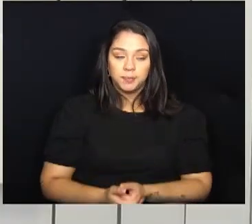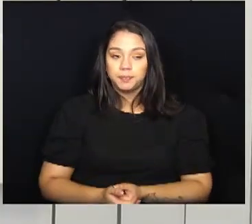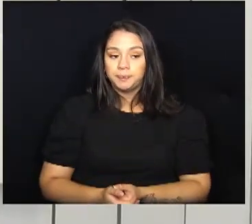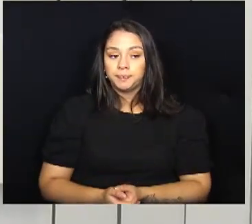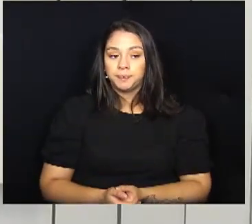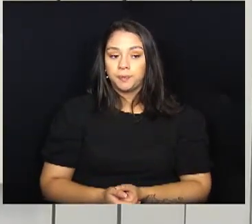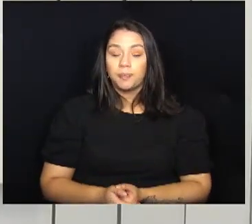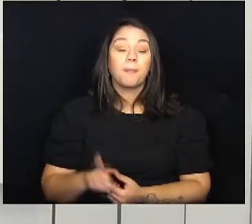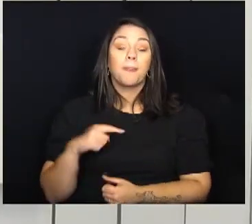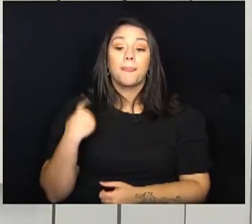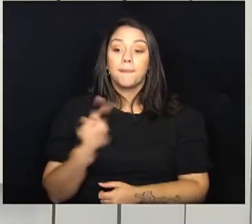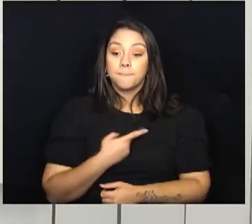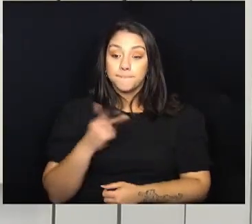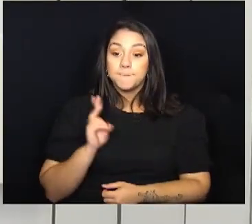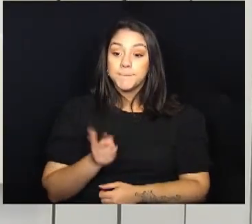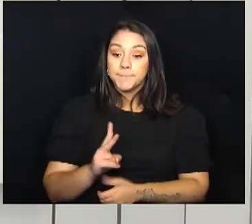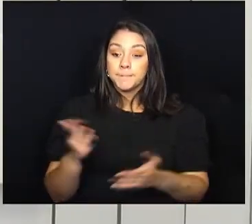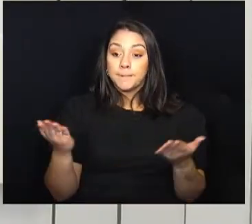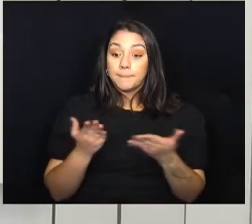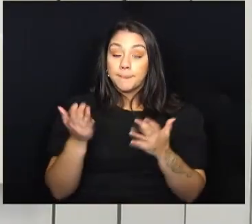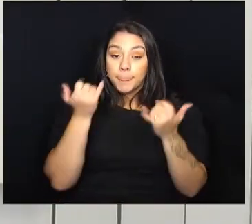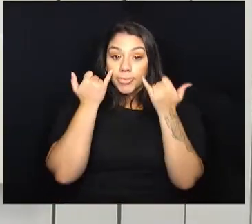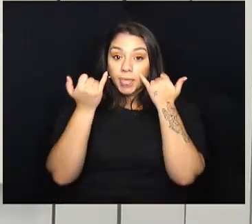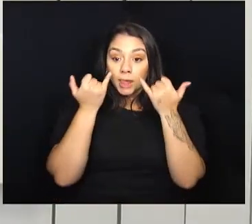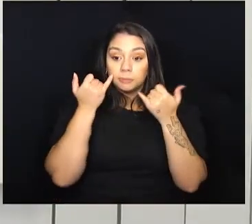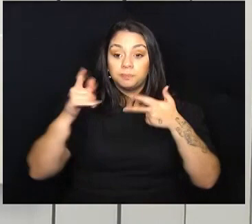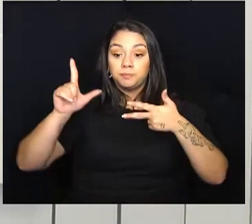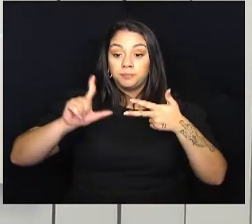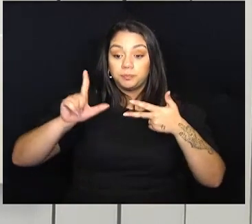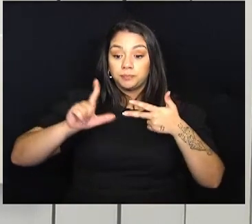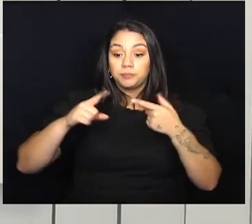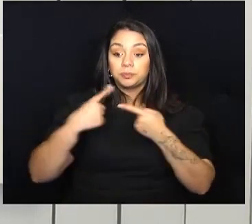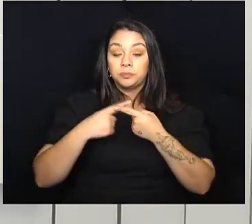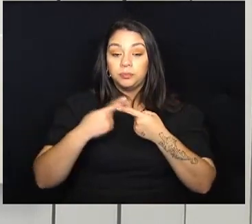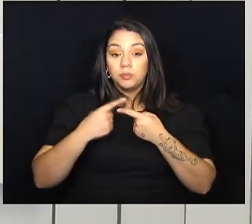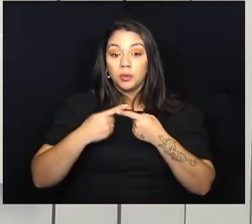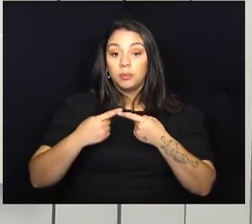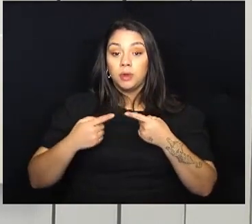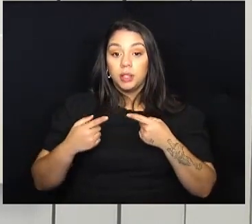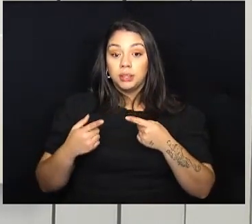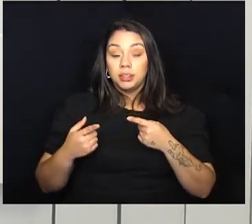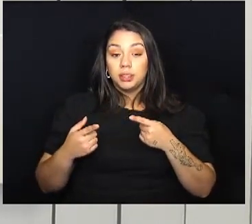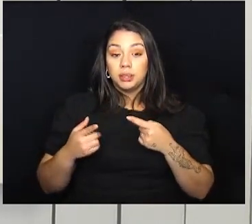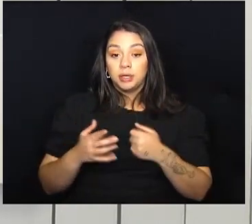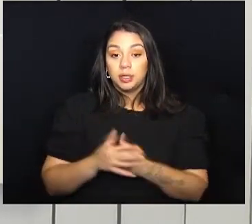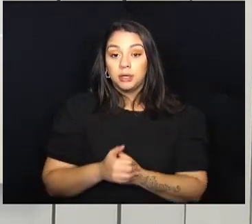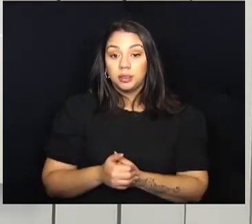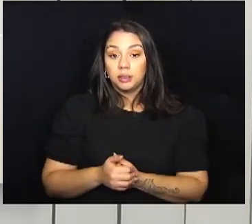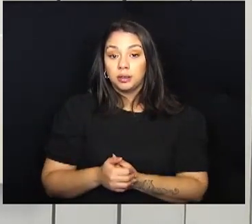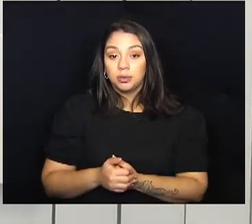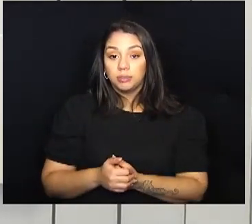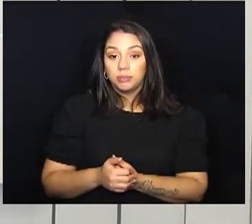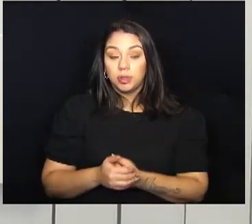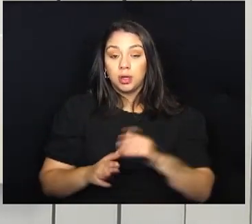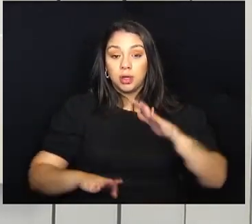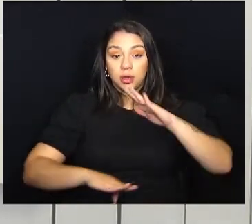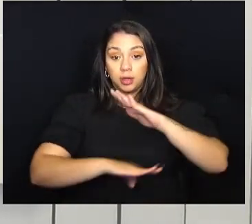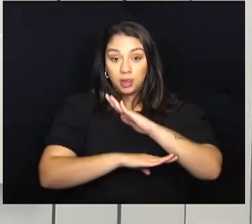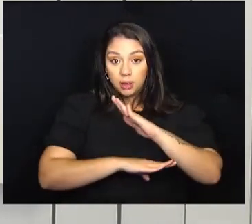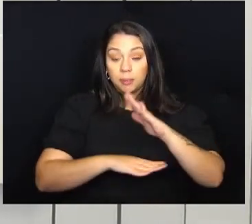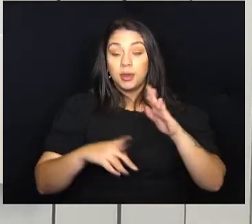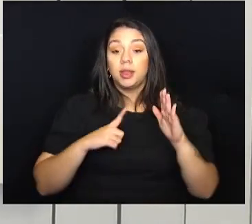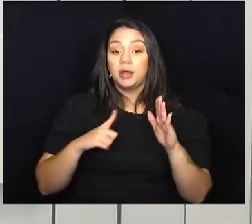E a gente segue aqui com as notícias do Legislativo porque a Câmara de Campinas inicia a implementação